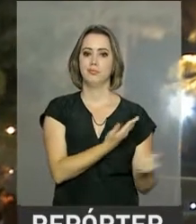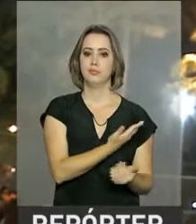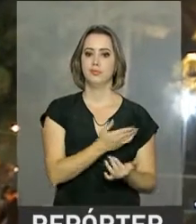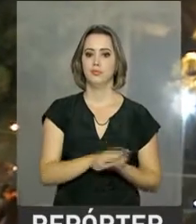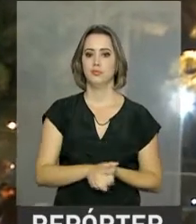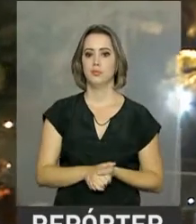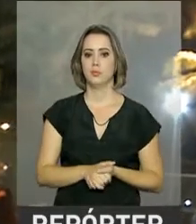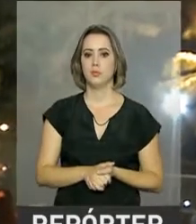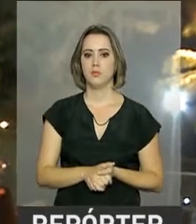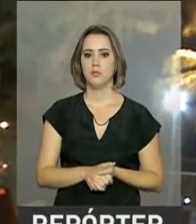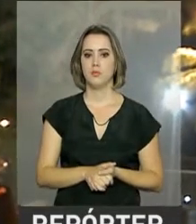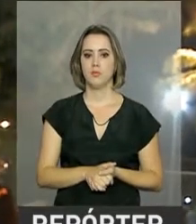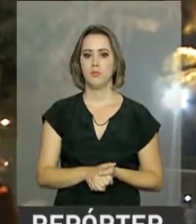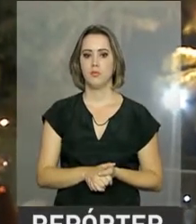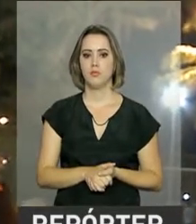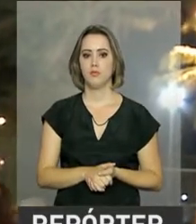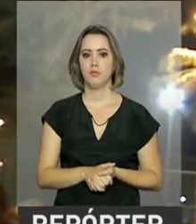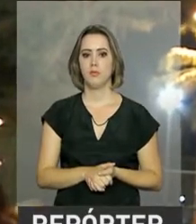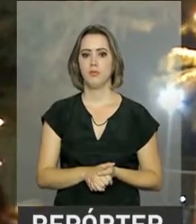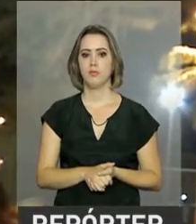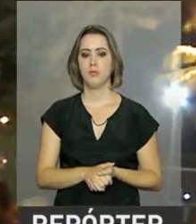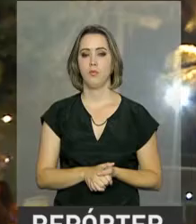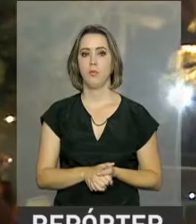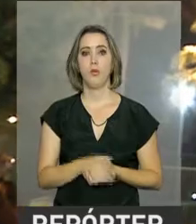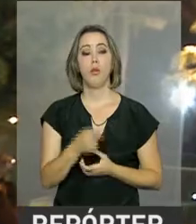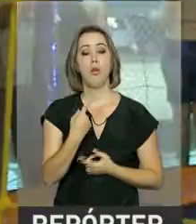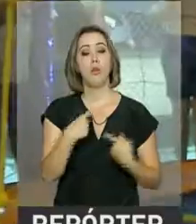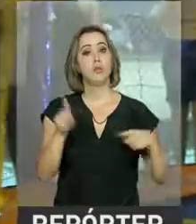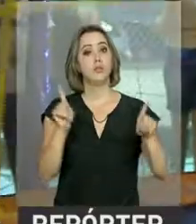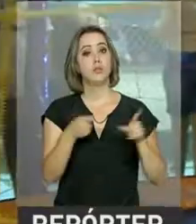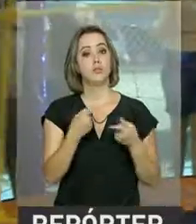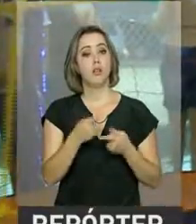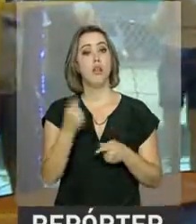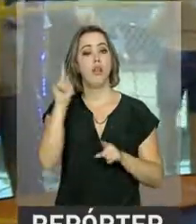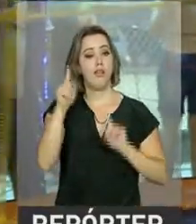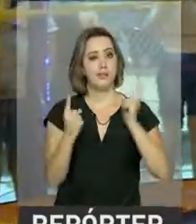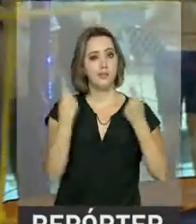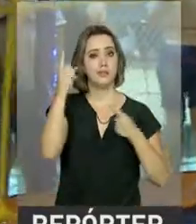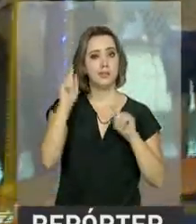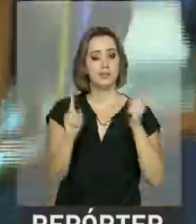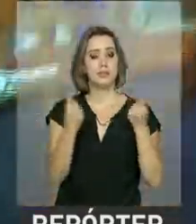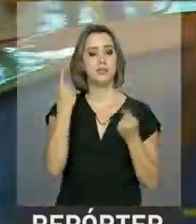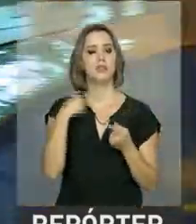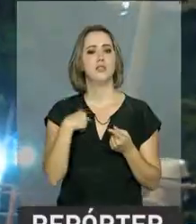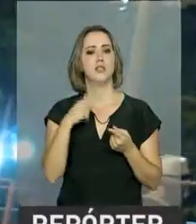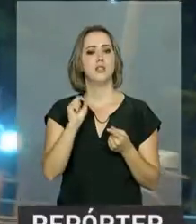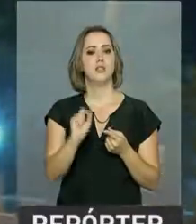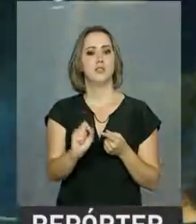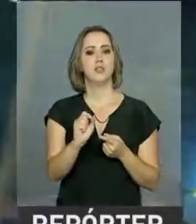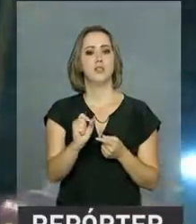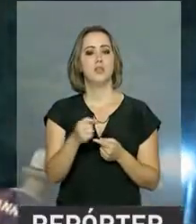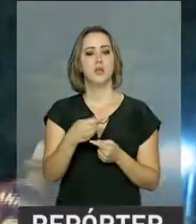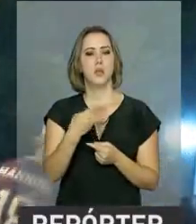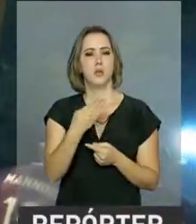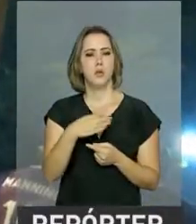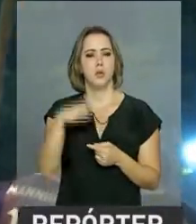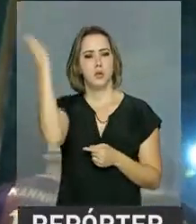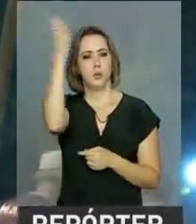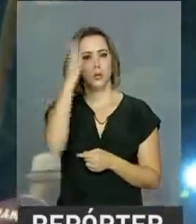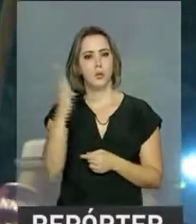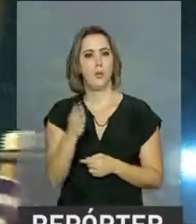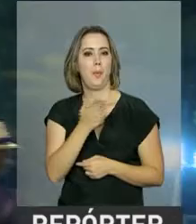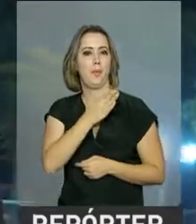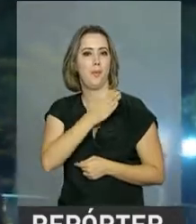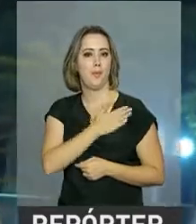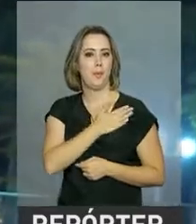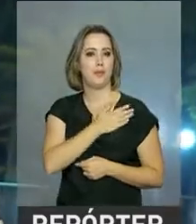Adoleta, le petit polar. É carnaval, venha pular. Na pátria, mãe gentil, sou catalatas contra o